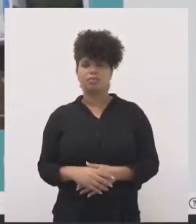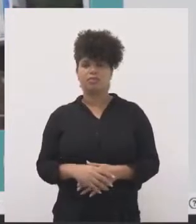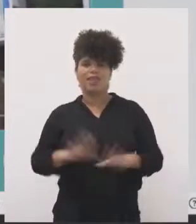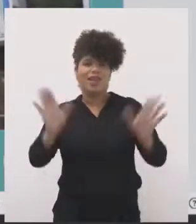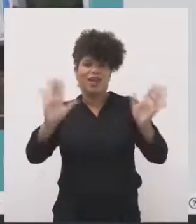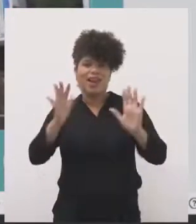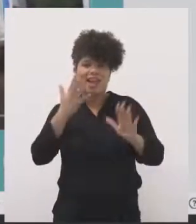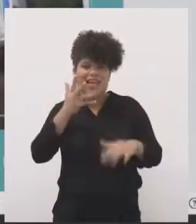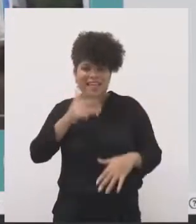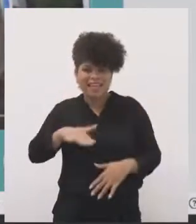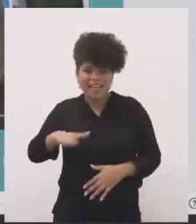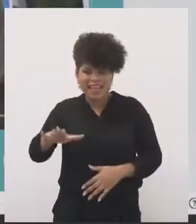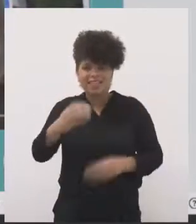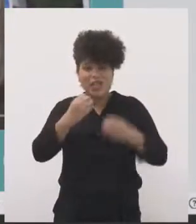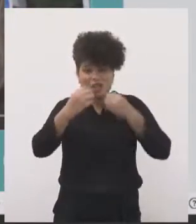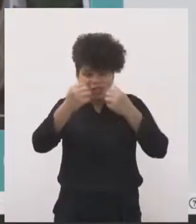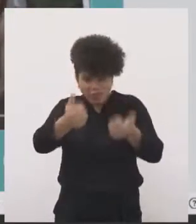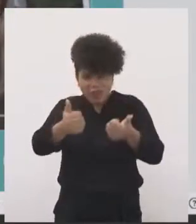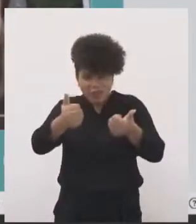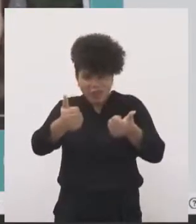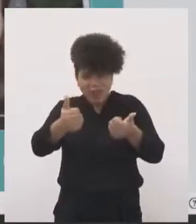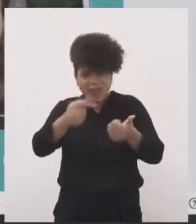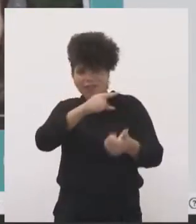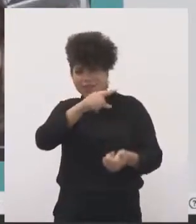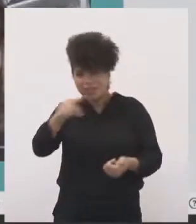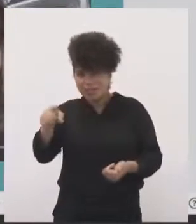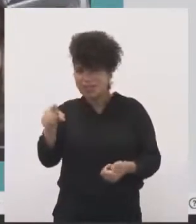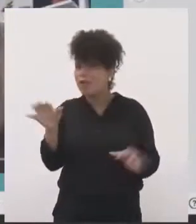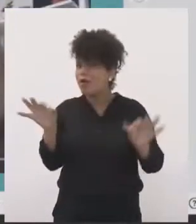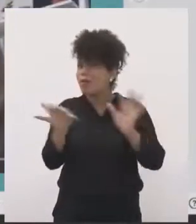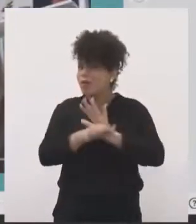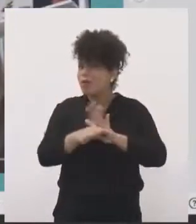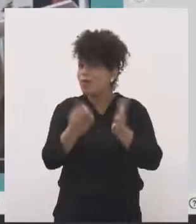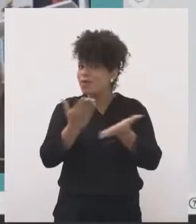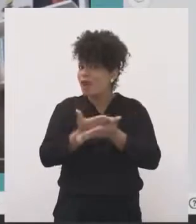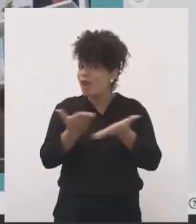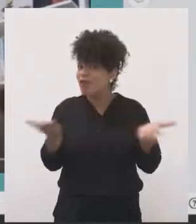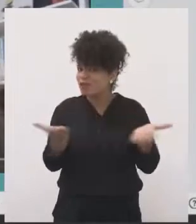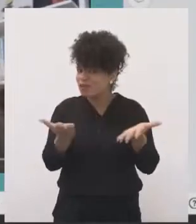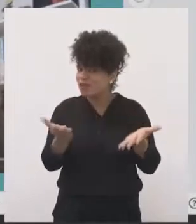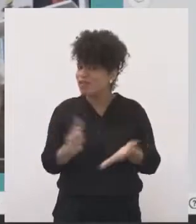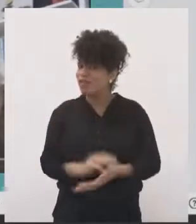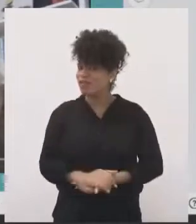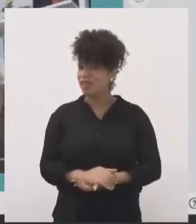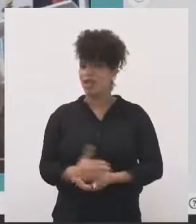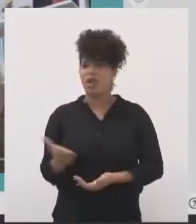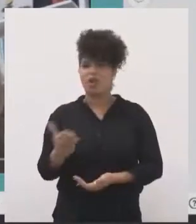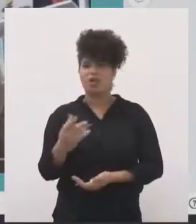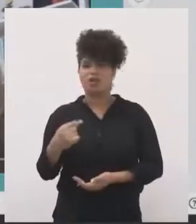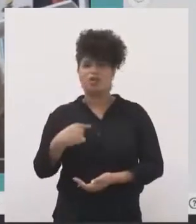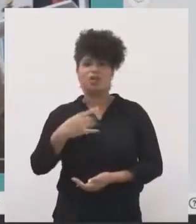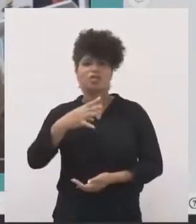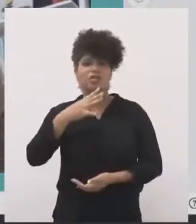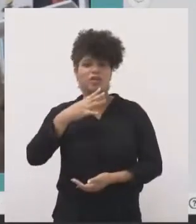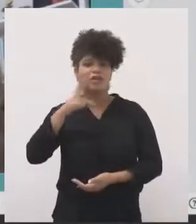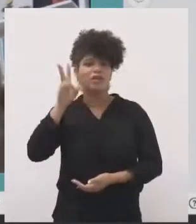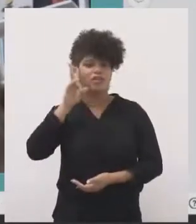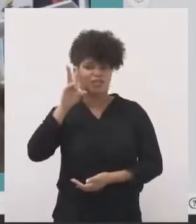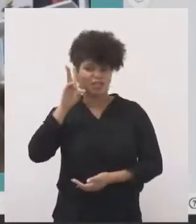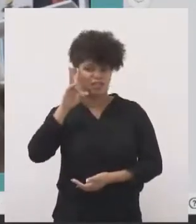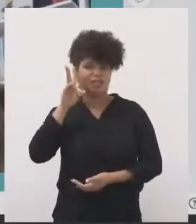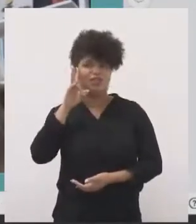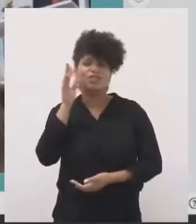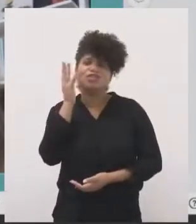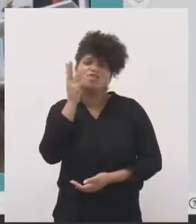Olá, criançada, tudo bem? Vocês estão preparados para a aula de hoje? Hoje nós vamos conhecer uma historinha